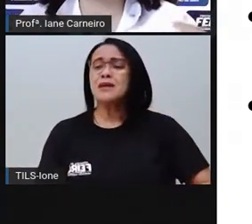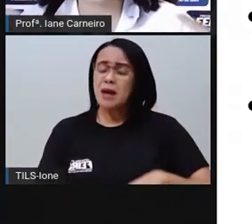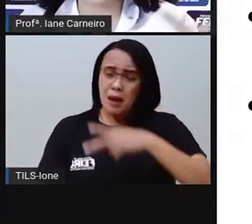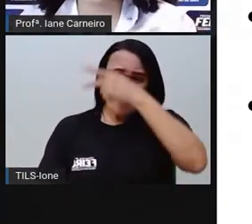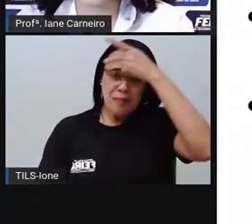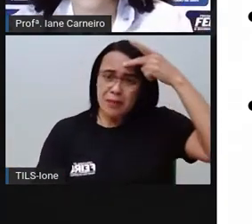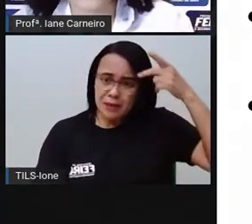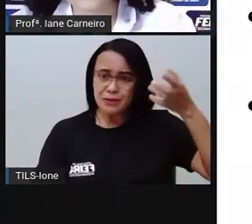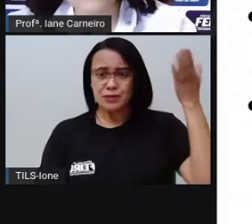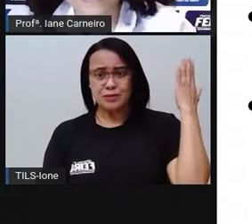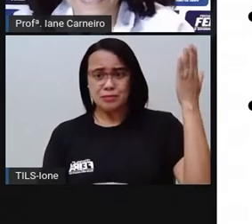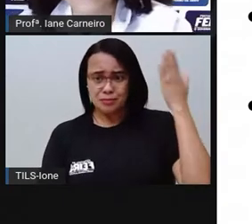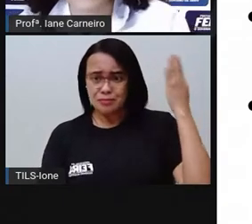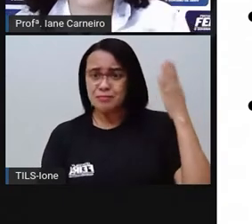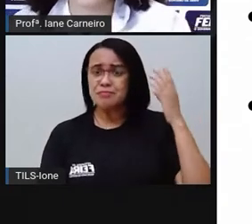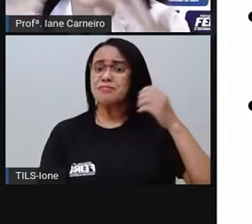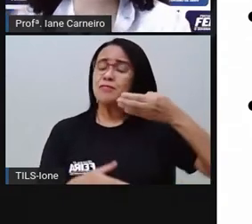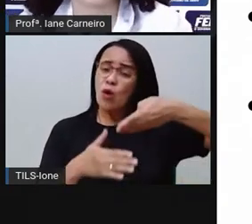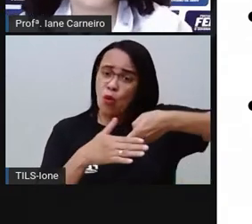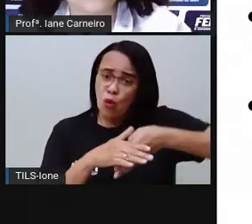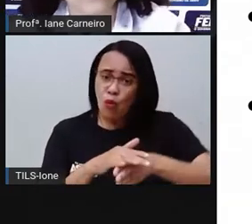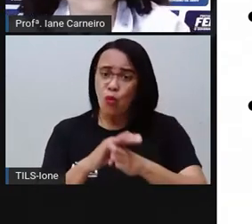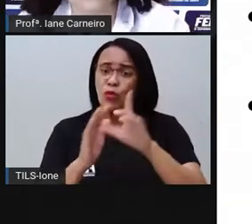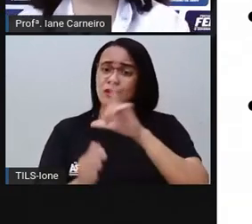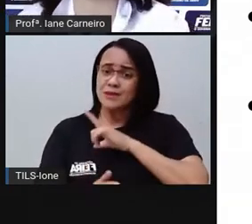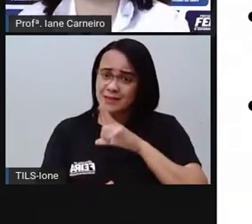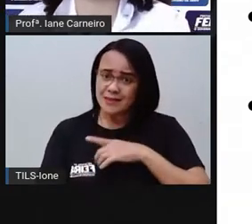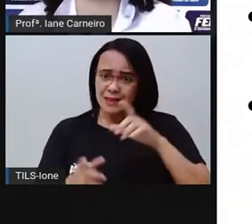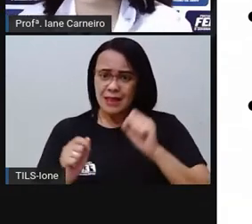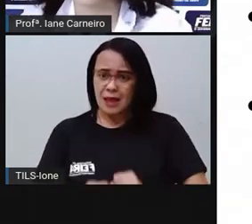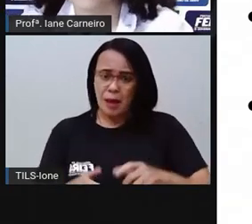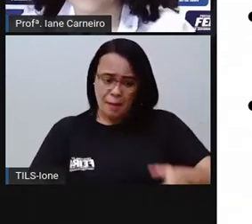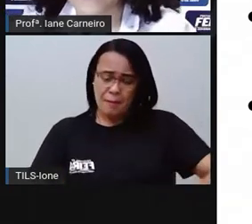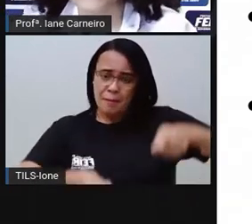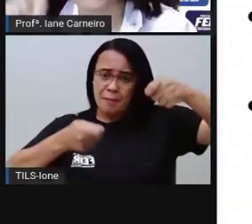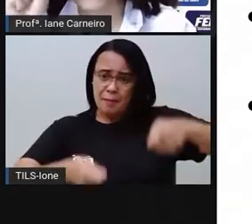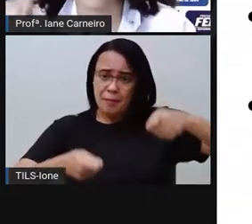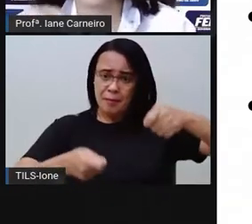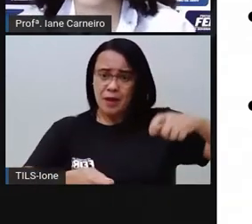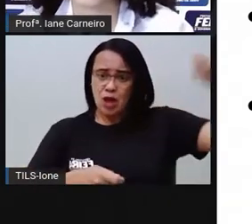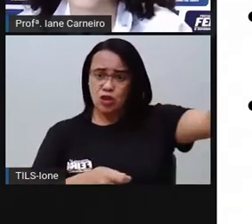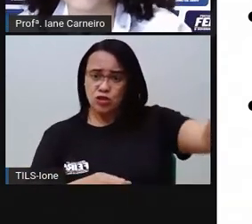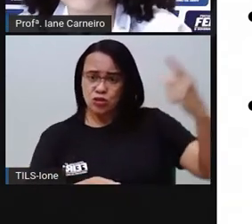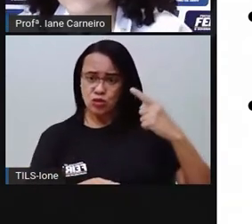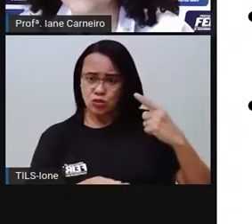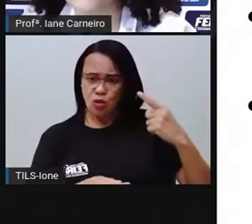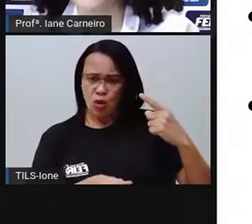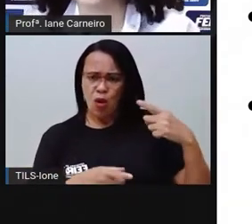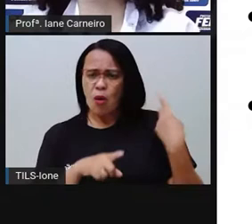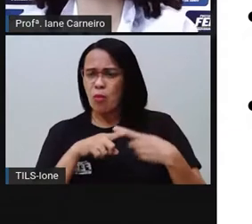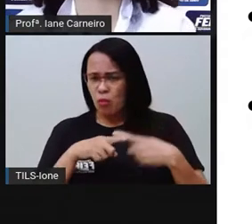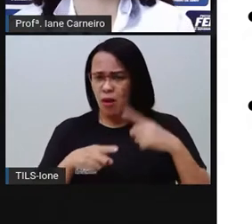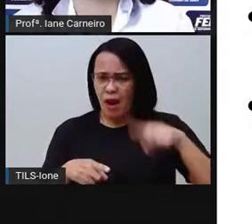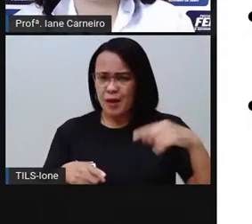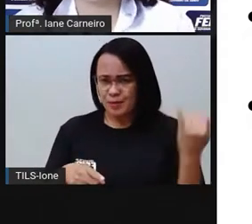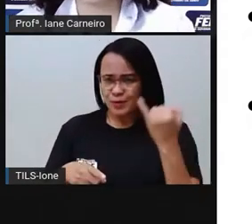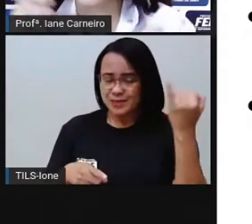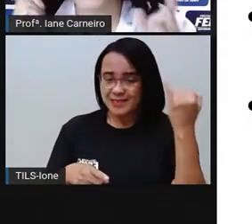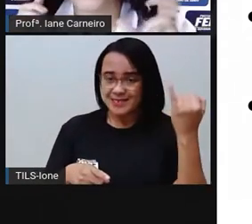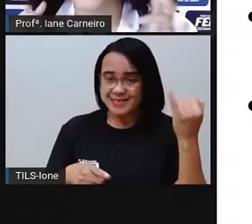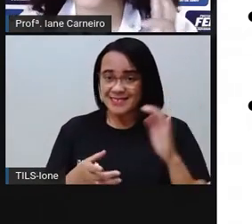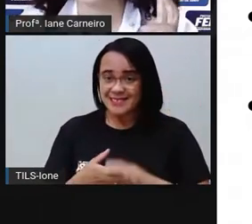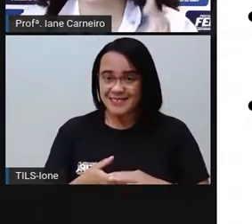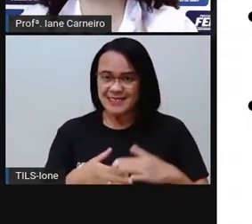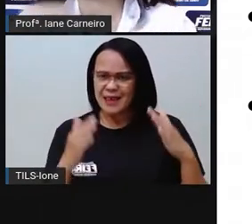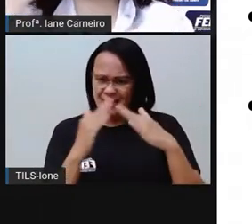de colocar as coisas da casa da gente para tomar sol? Vocês já se perguntaram? Aí na casa de vocês acontece isso? Pensa